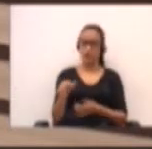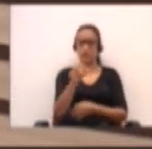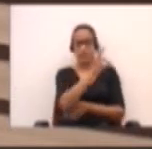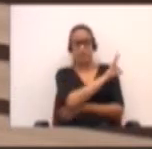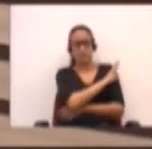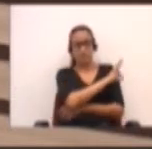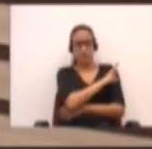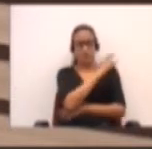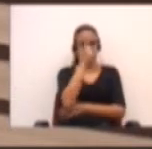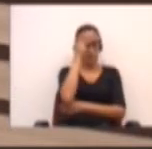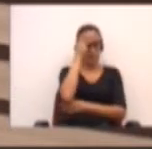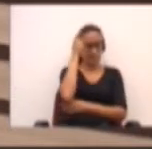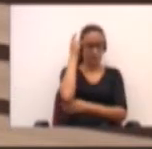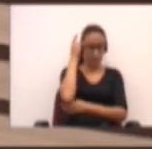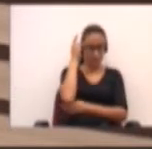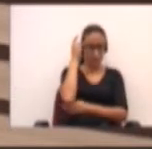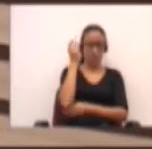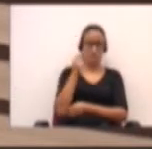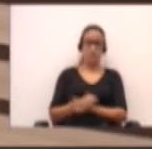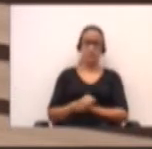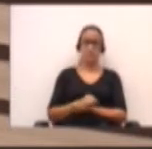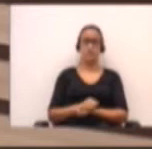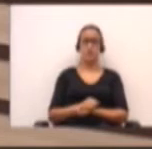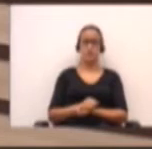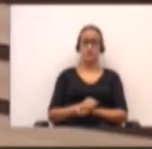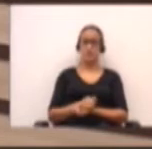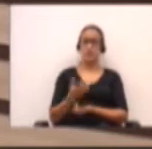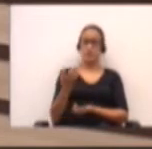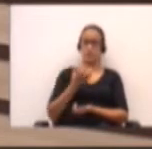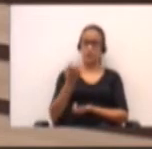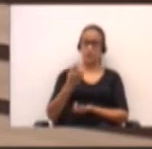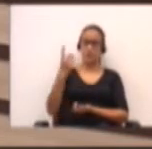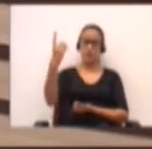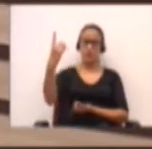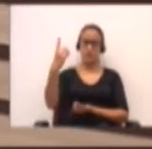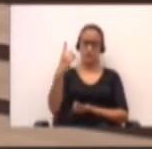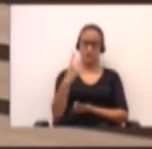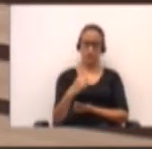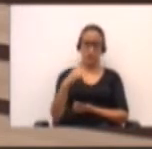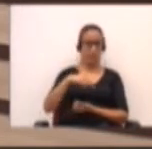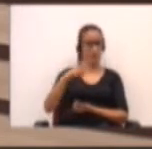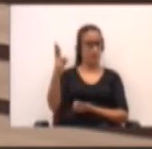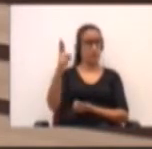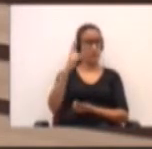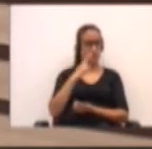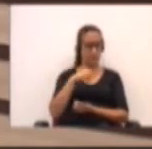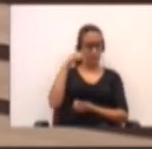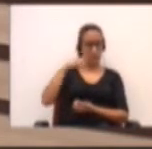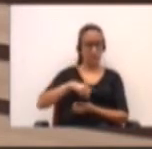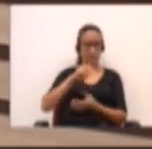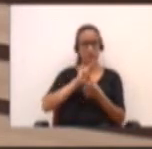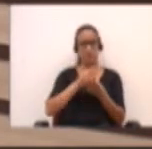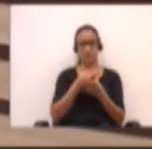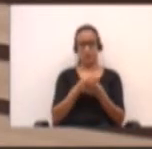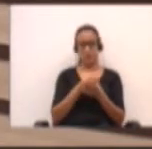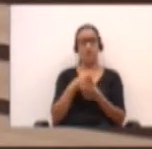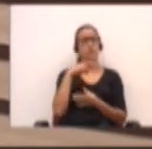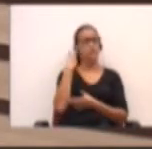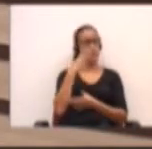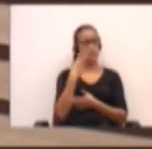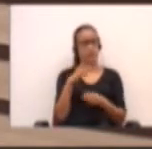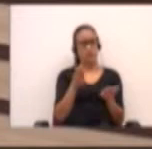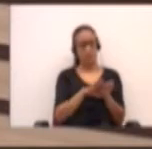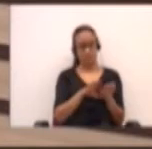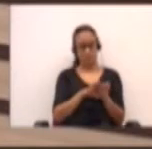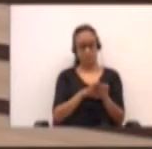Paulo César Jonqueira Radiche, para que remeta a esta casa, principalmente a este vereador, as seguintes